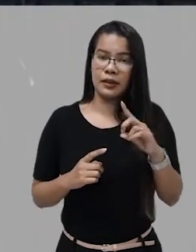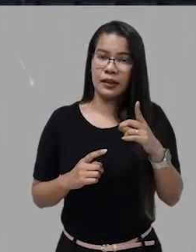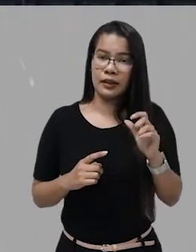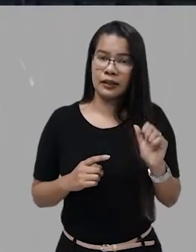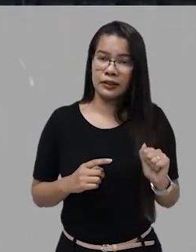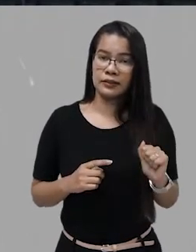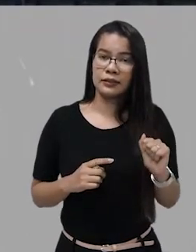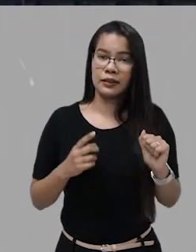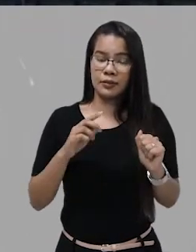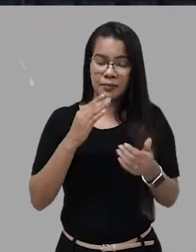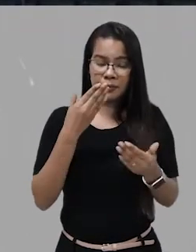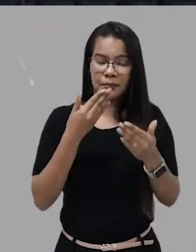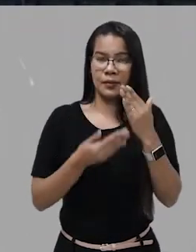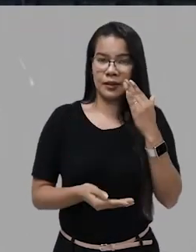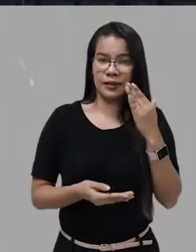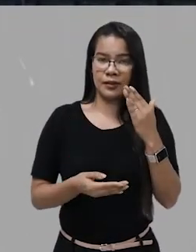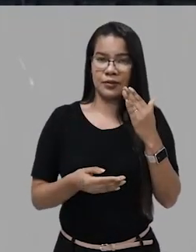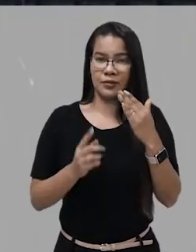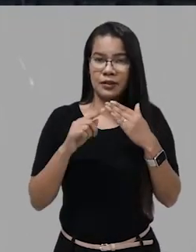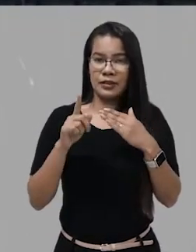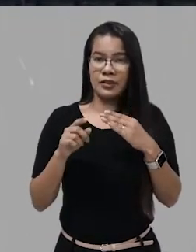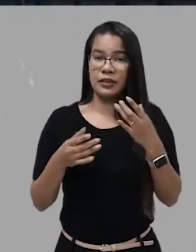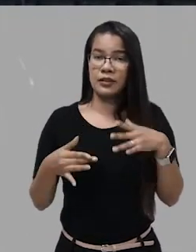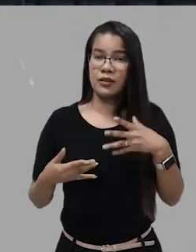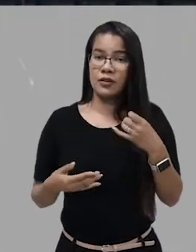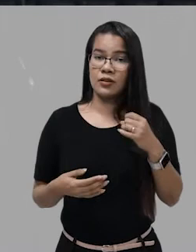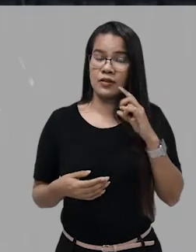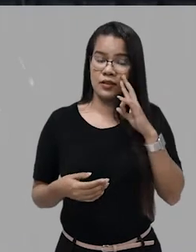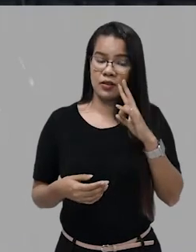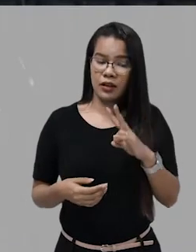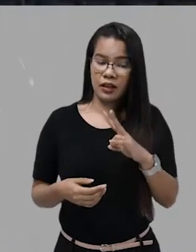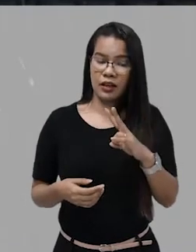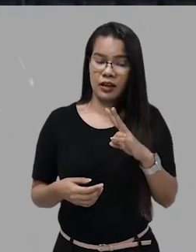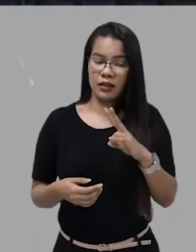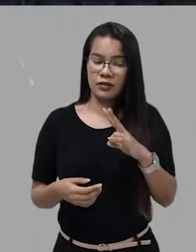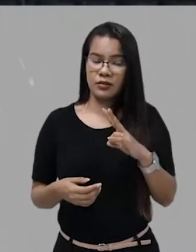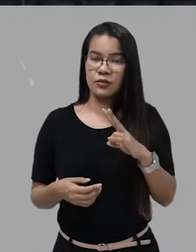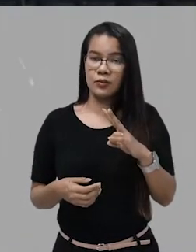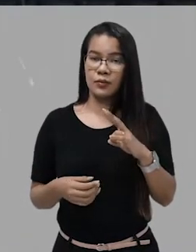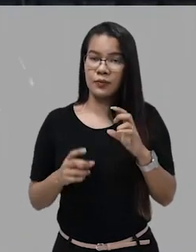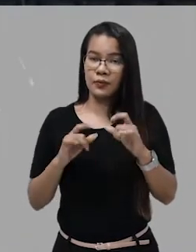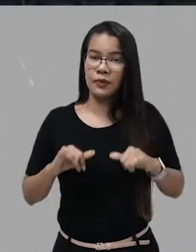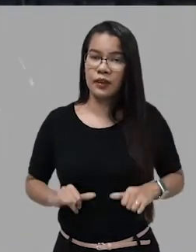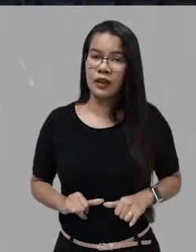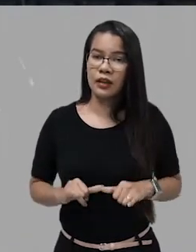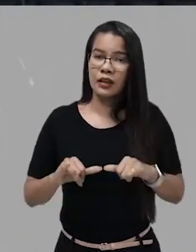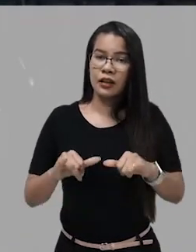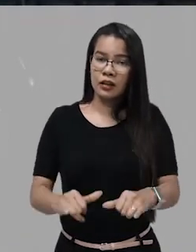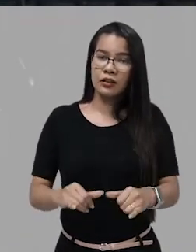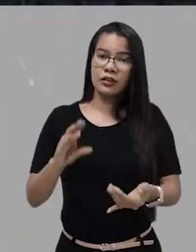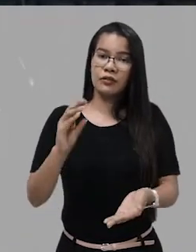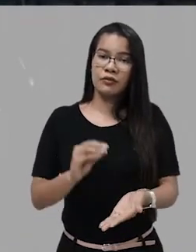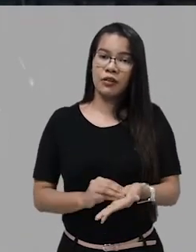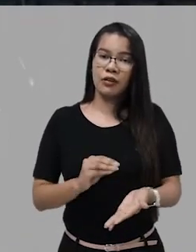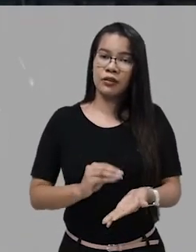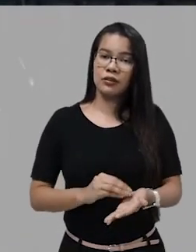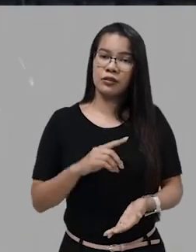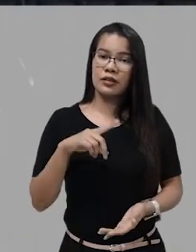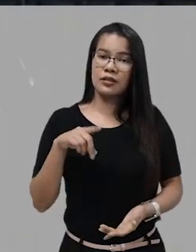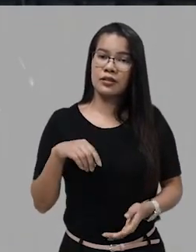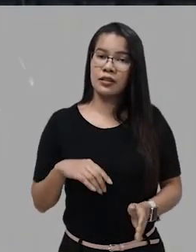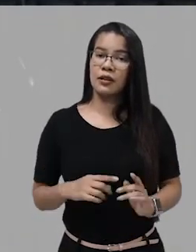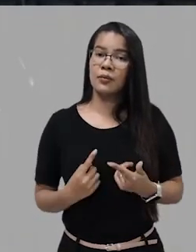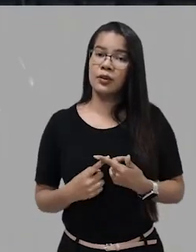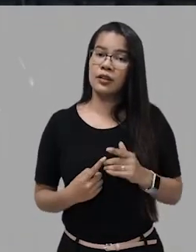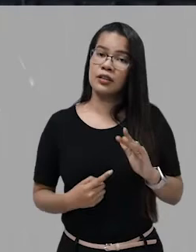o acento. Então, se vocês olharem no supermercado, lá, a promoção de pera, se tivessem um acento, vocês já sabem que é por conta do novo